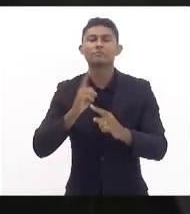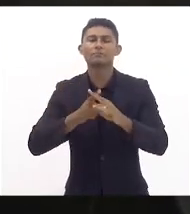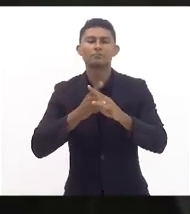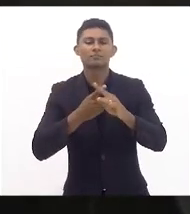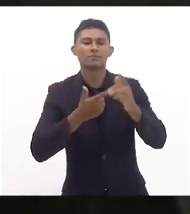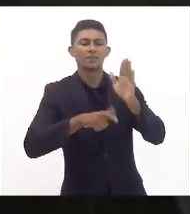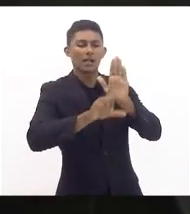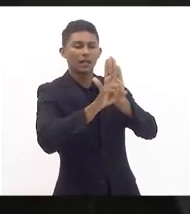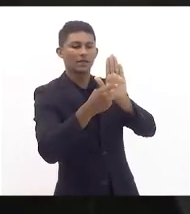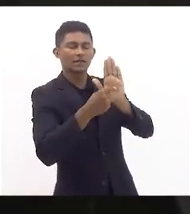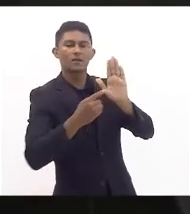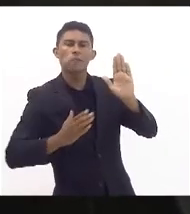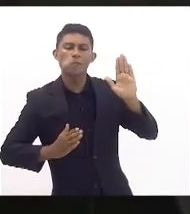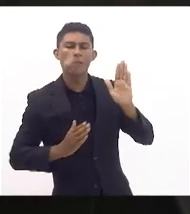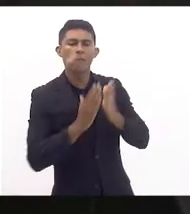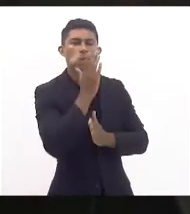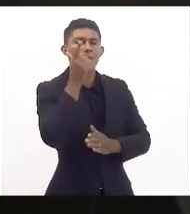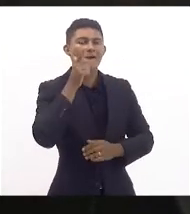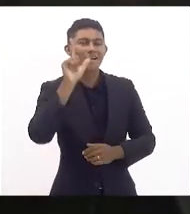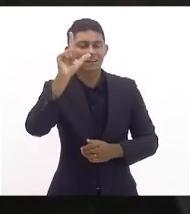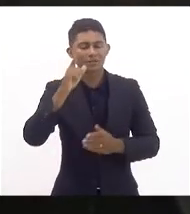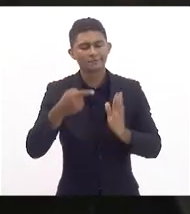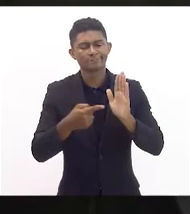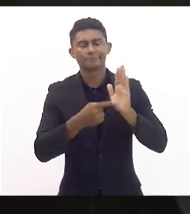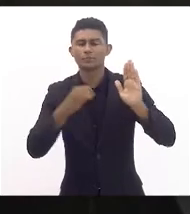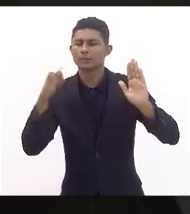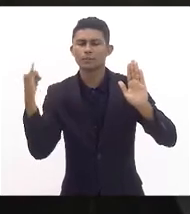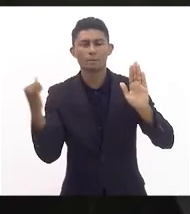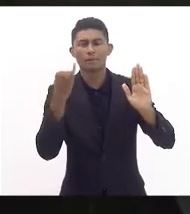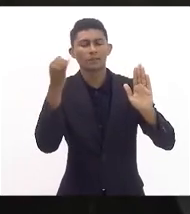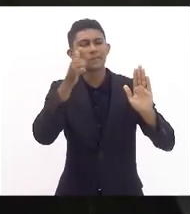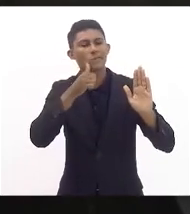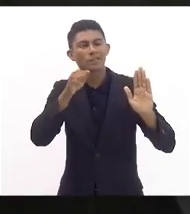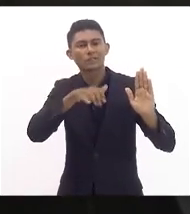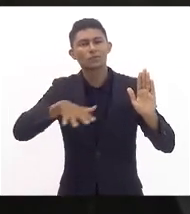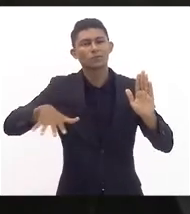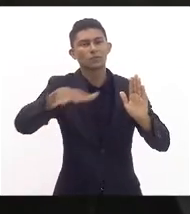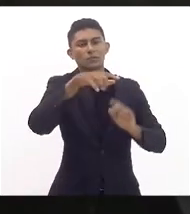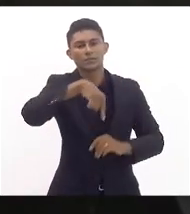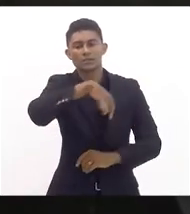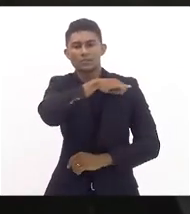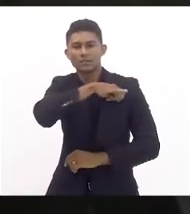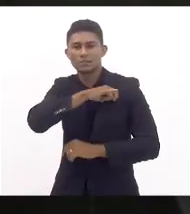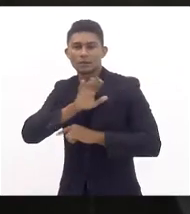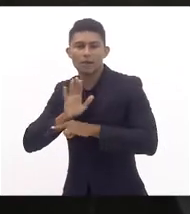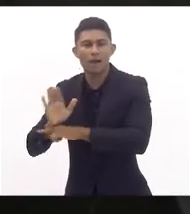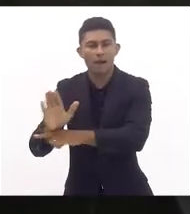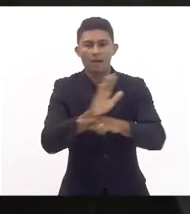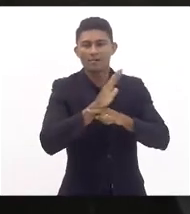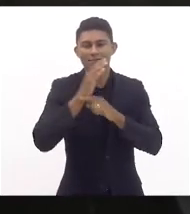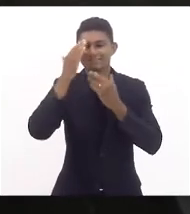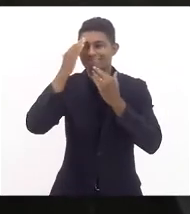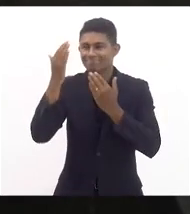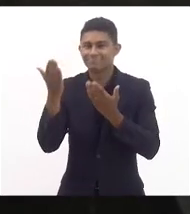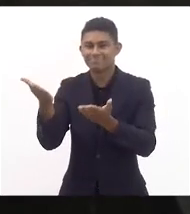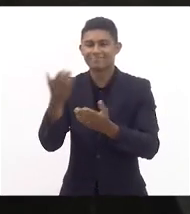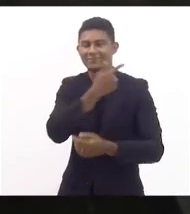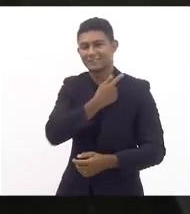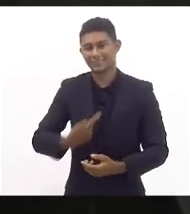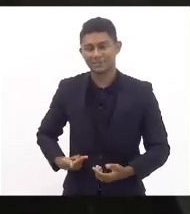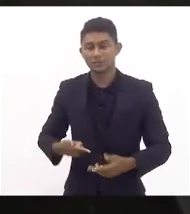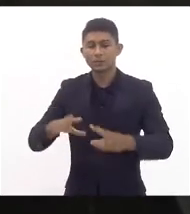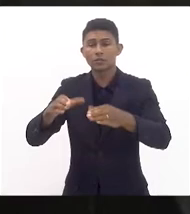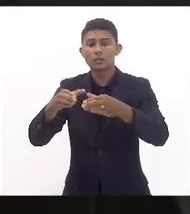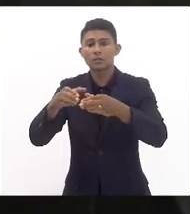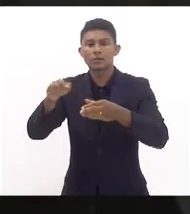desse projeto tão importante para as nossas mulheres do Estado do Rio de Janeiro. Obrigada, governador, toda a sua